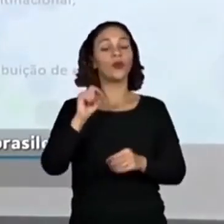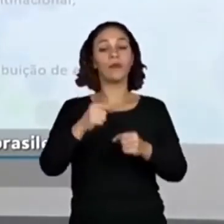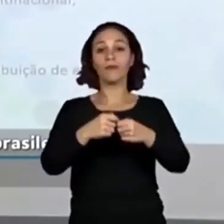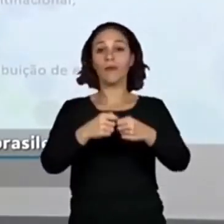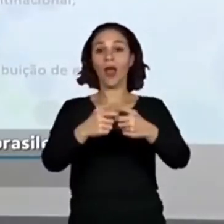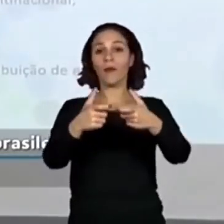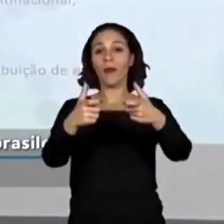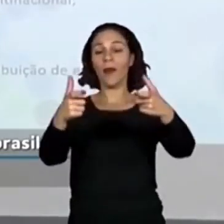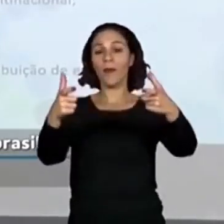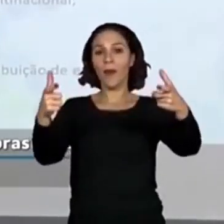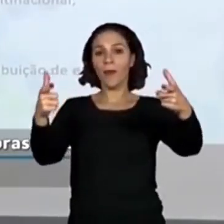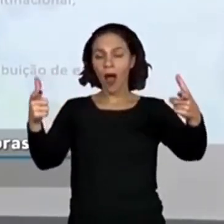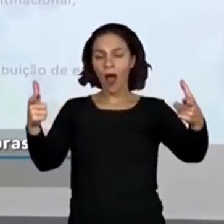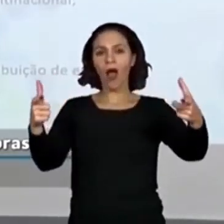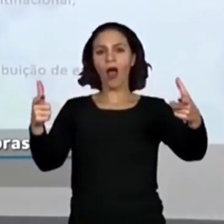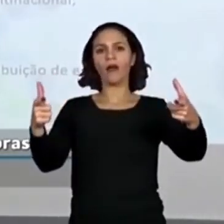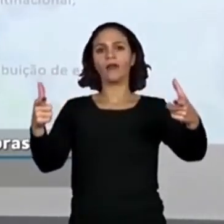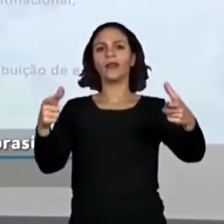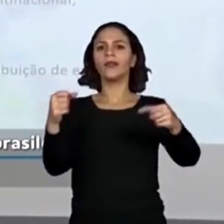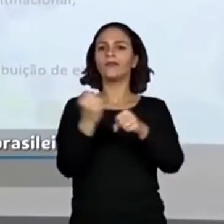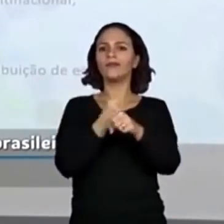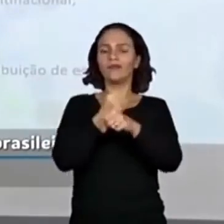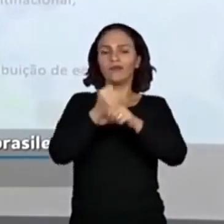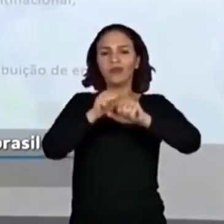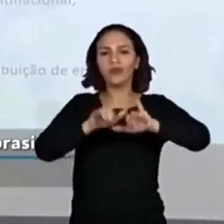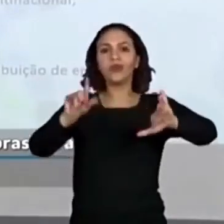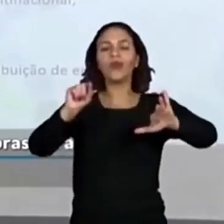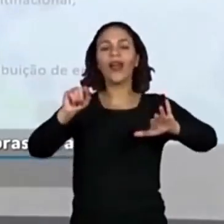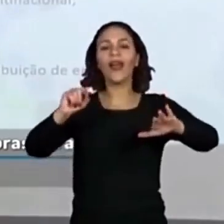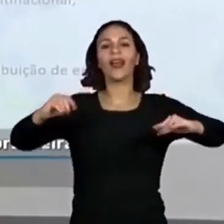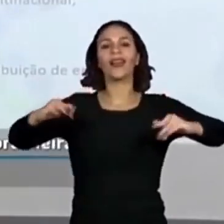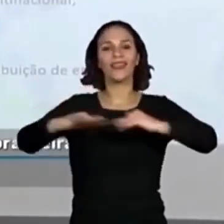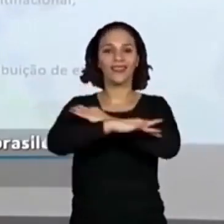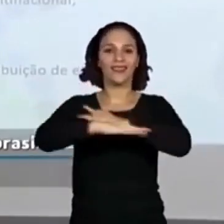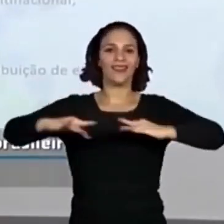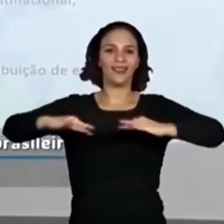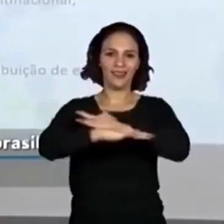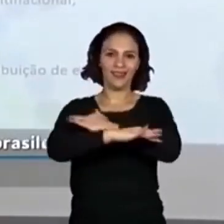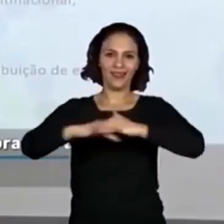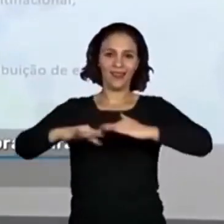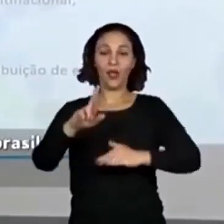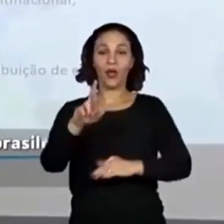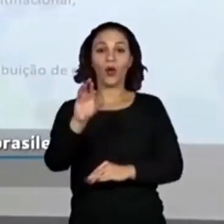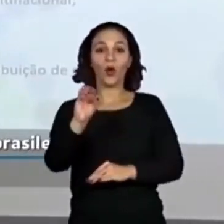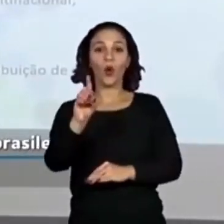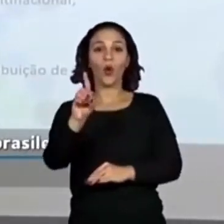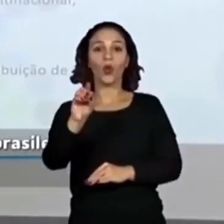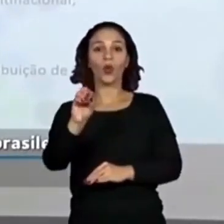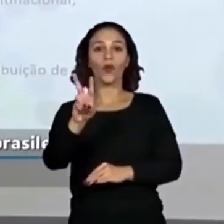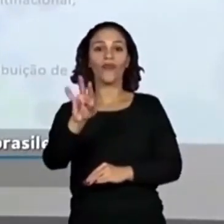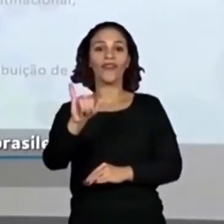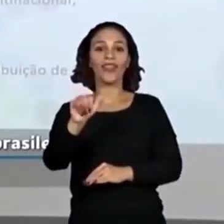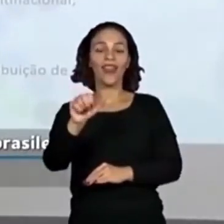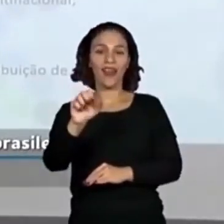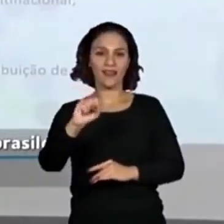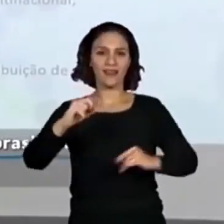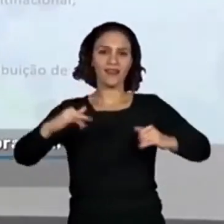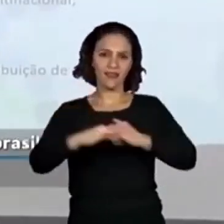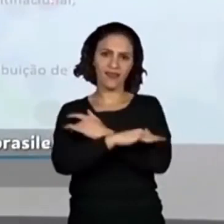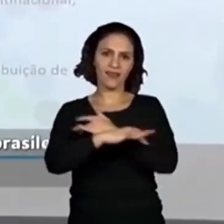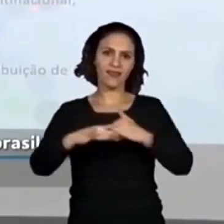Ampliação ou expansão, construção de rodovias. Então, Juscelino queria construir rodovias, mas tinha uma lógica,